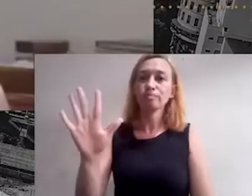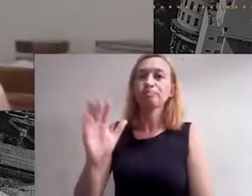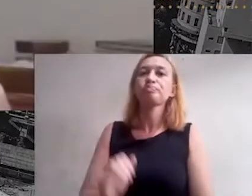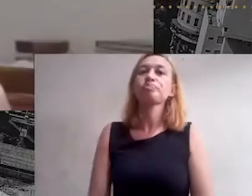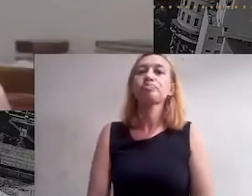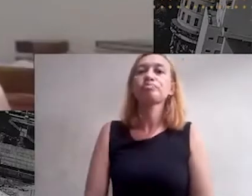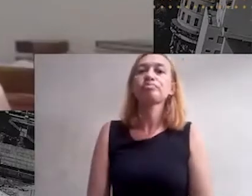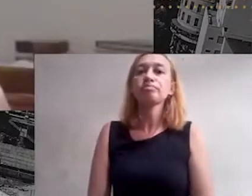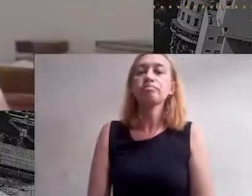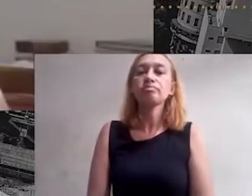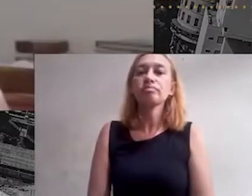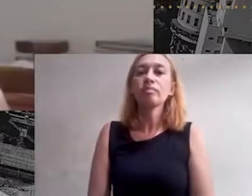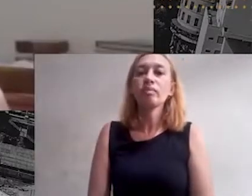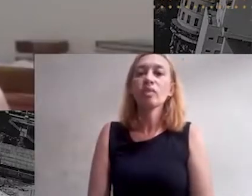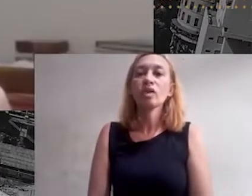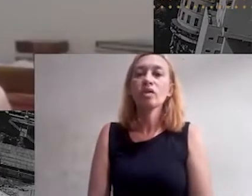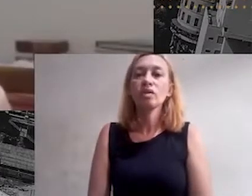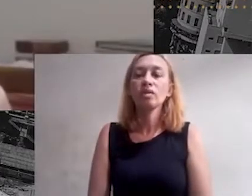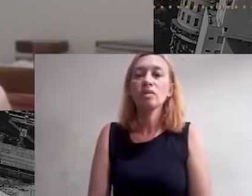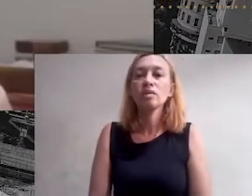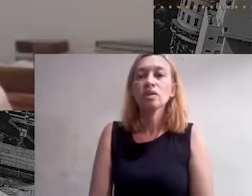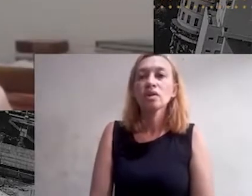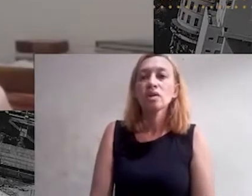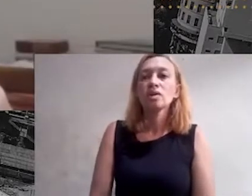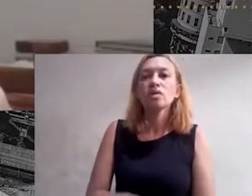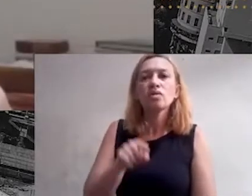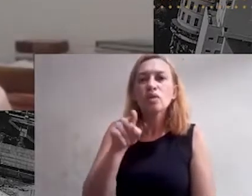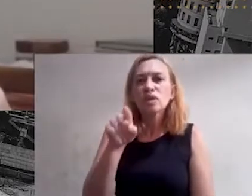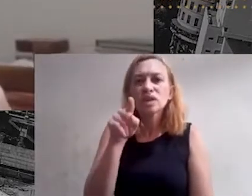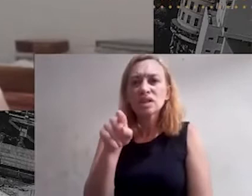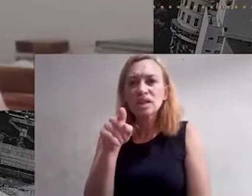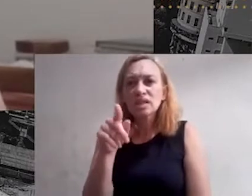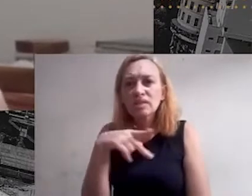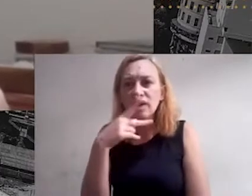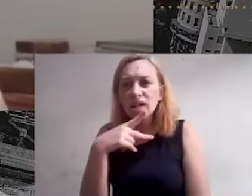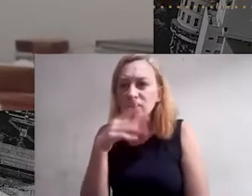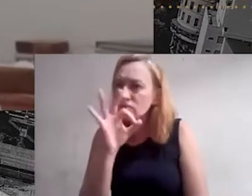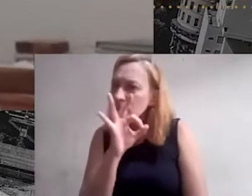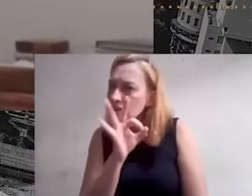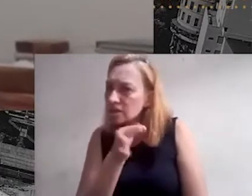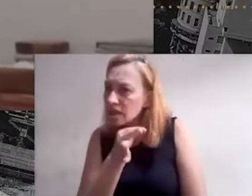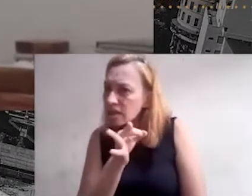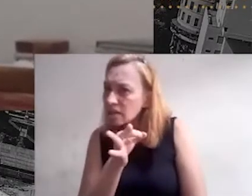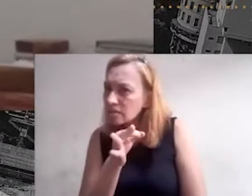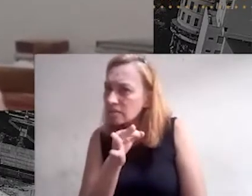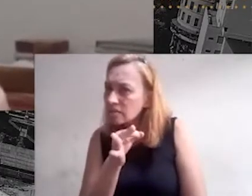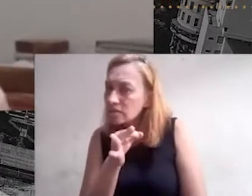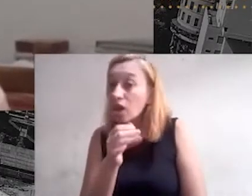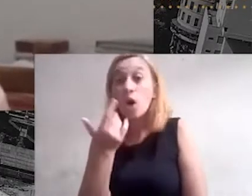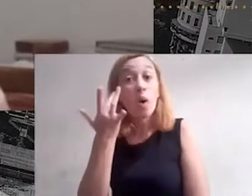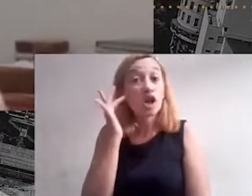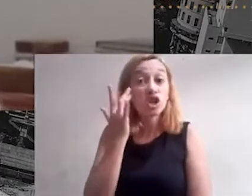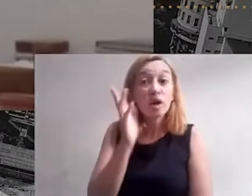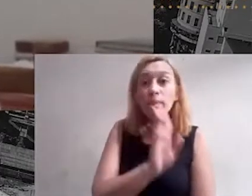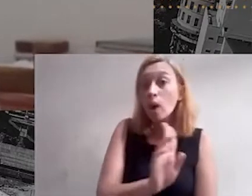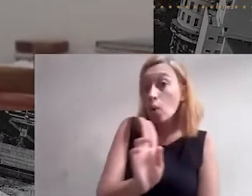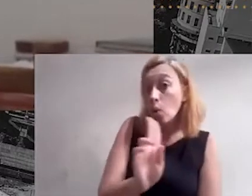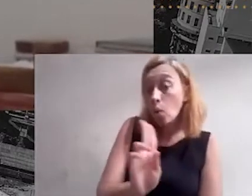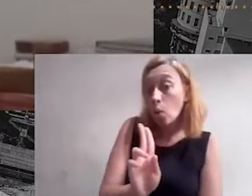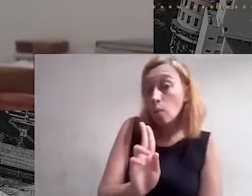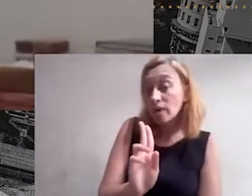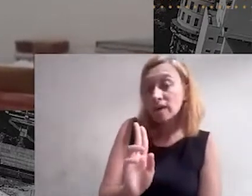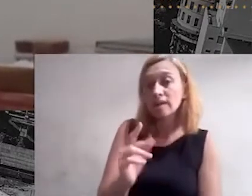Você, Virgílio, você está falando com Bezos mesmo? Eu sempre achei que, pelo nome da empresa dele,